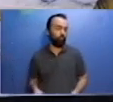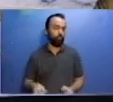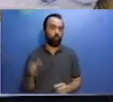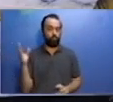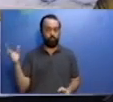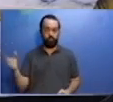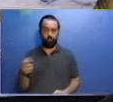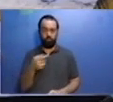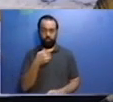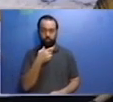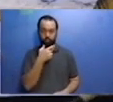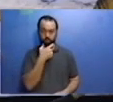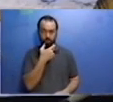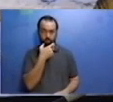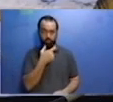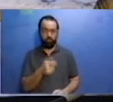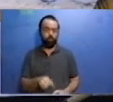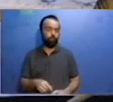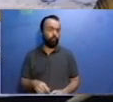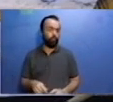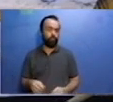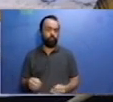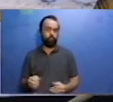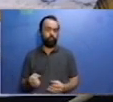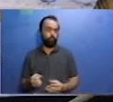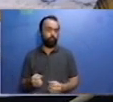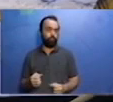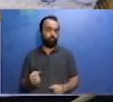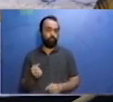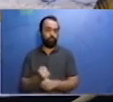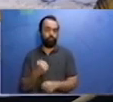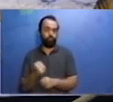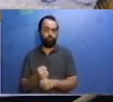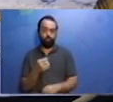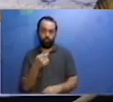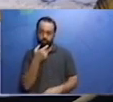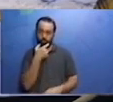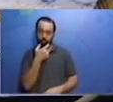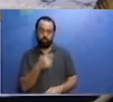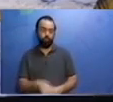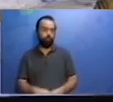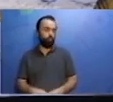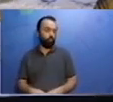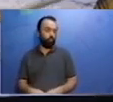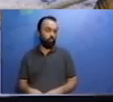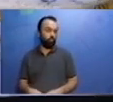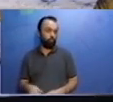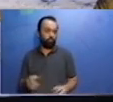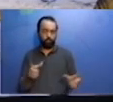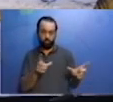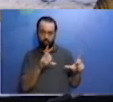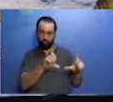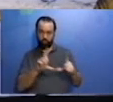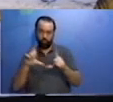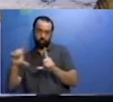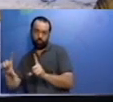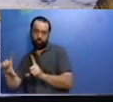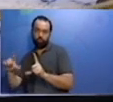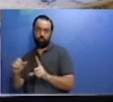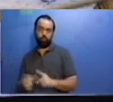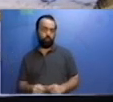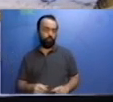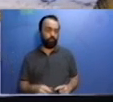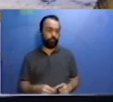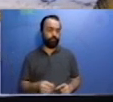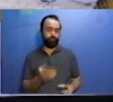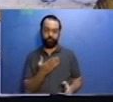Bom, agora tem uma importância muito grande também os fungos na fabricação de alguns alimentos como queijos. Aqui dois exemplos de queijos, o